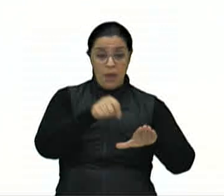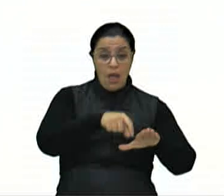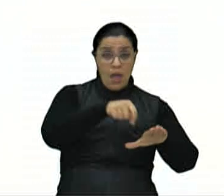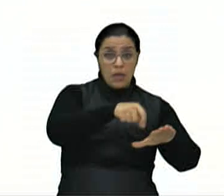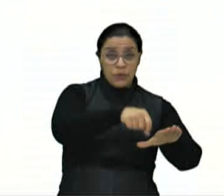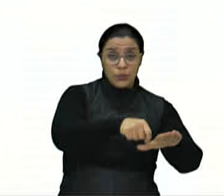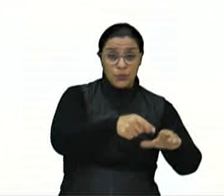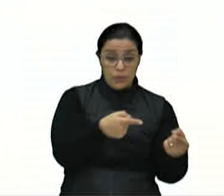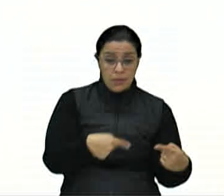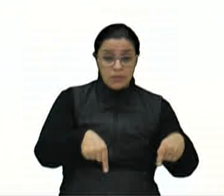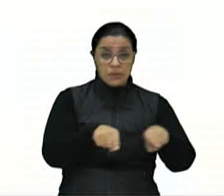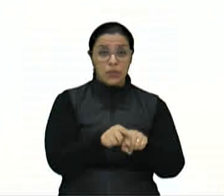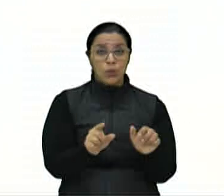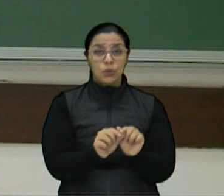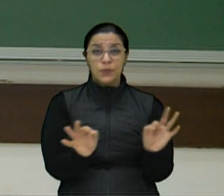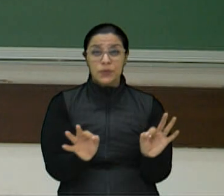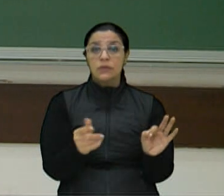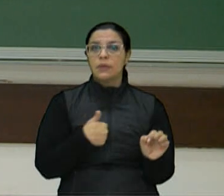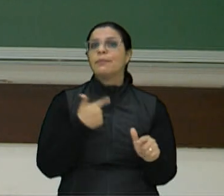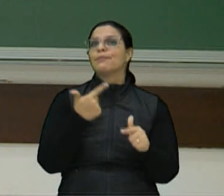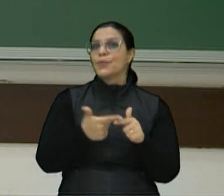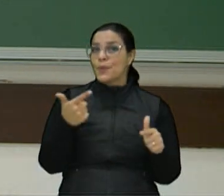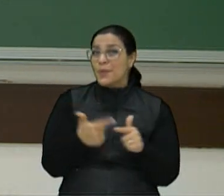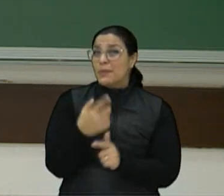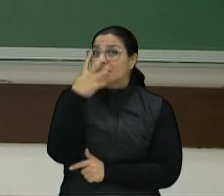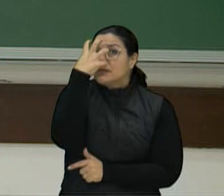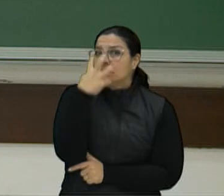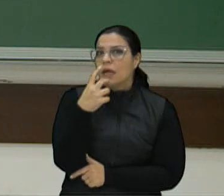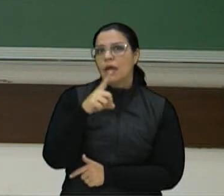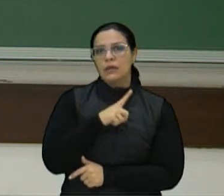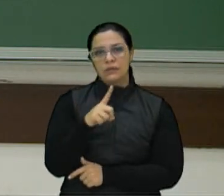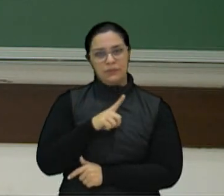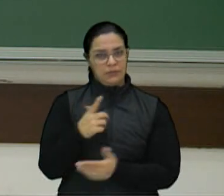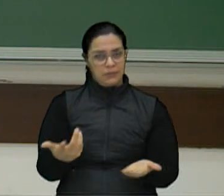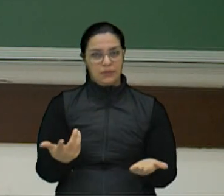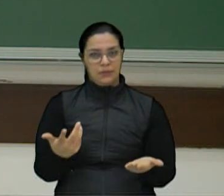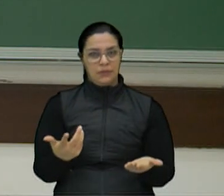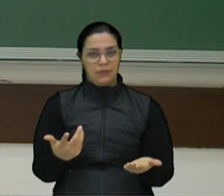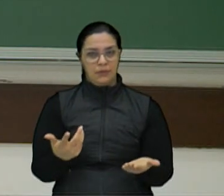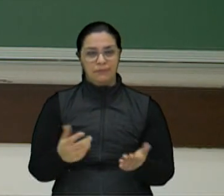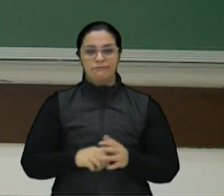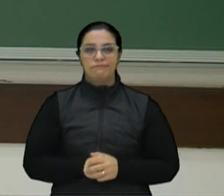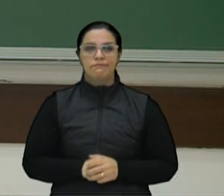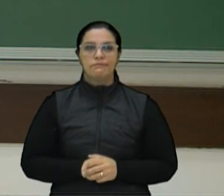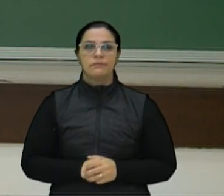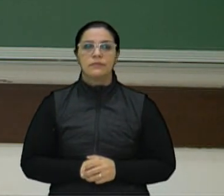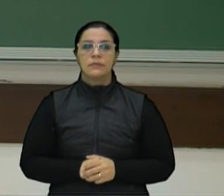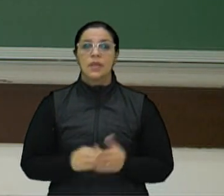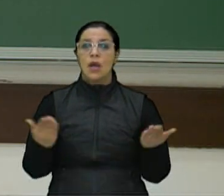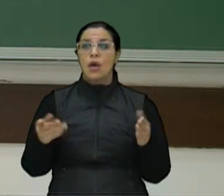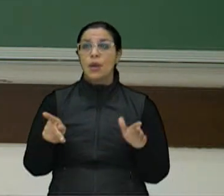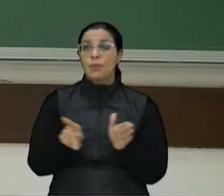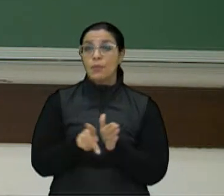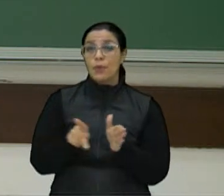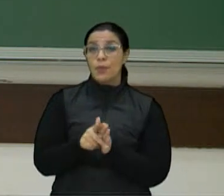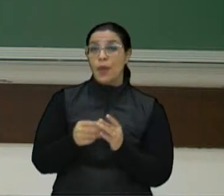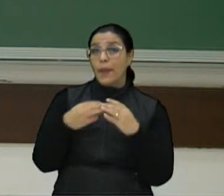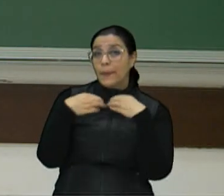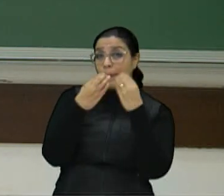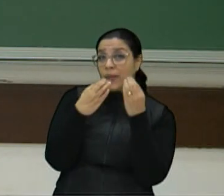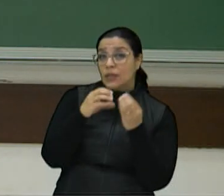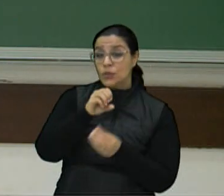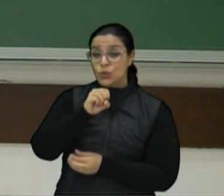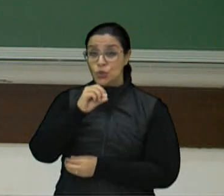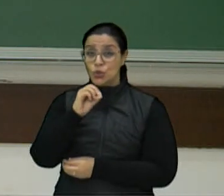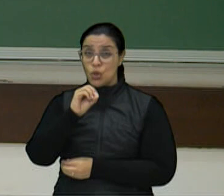de ciclo curto vão sofrer impactos absurdos nesse sentido. Ciclo curto, milho e soja. Só